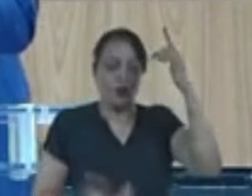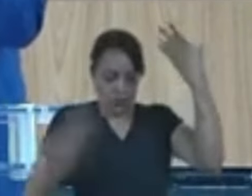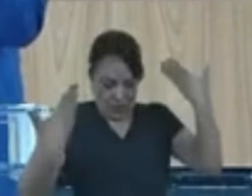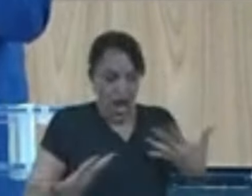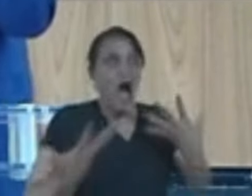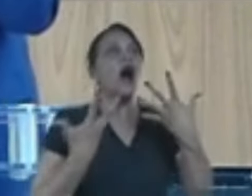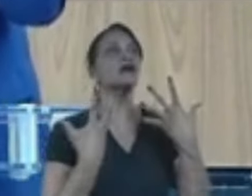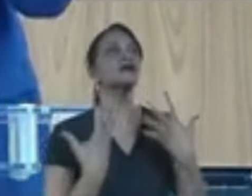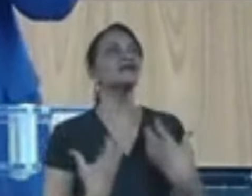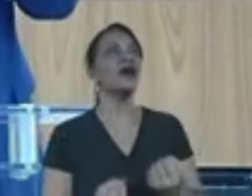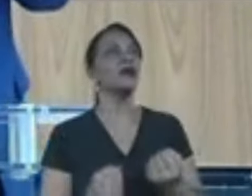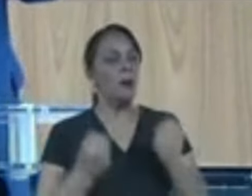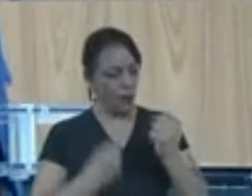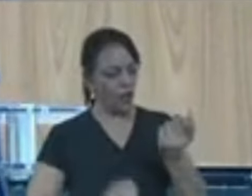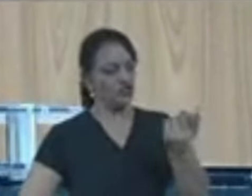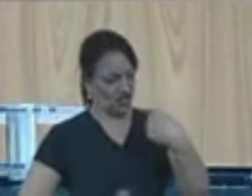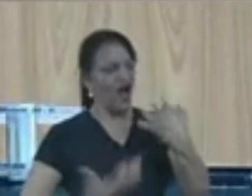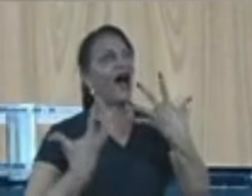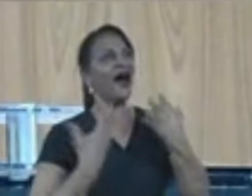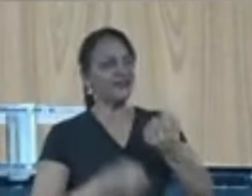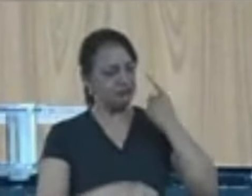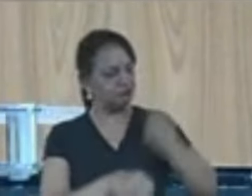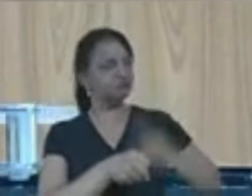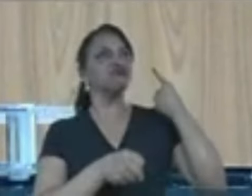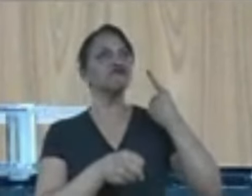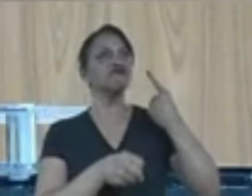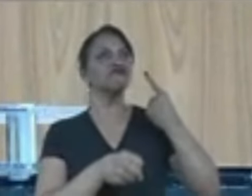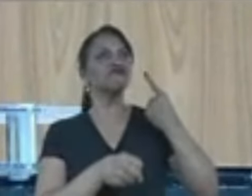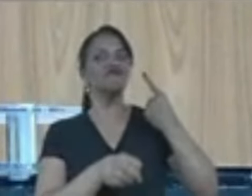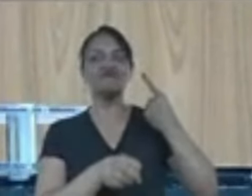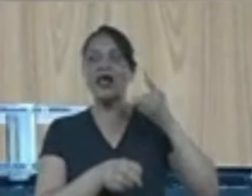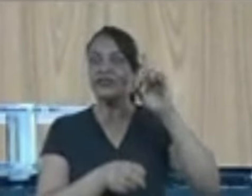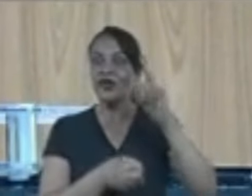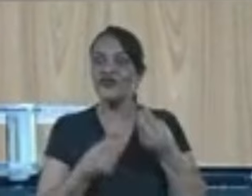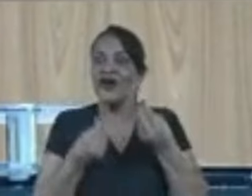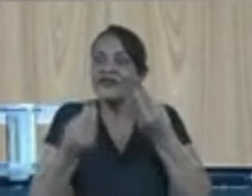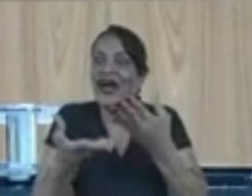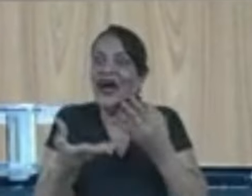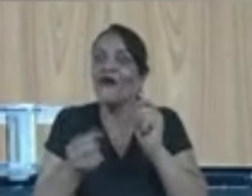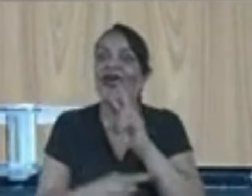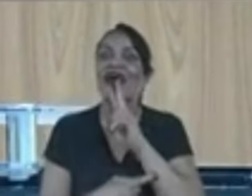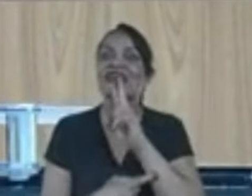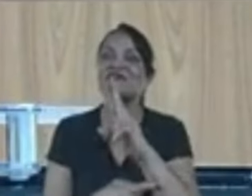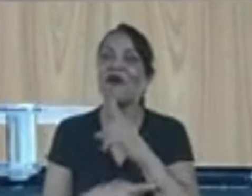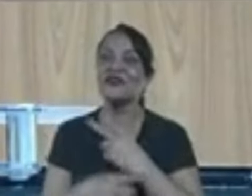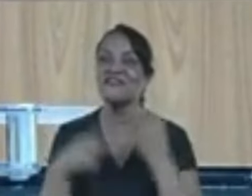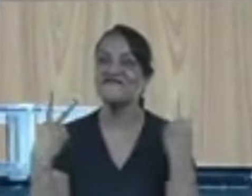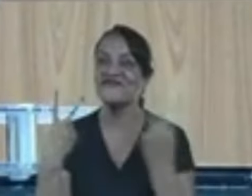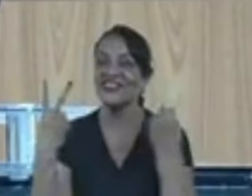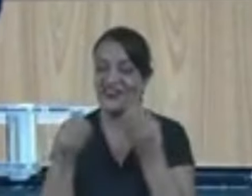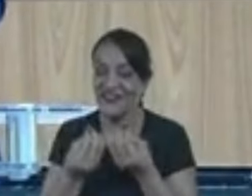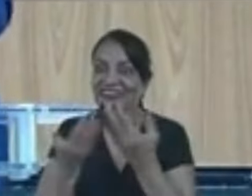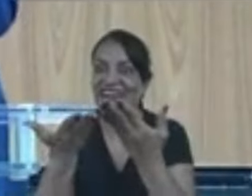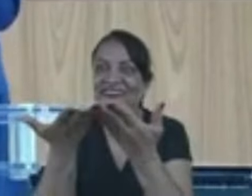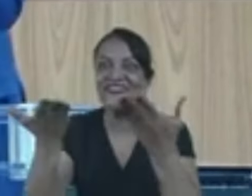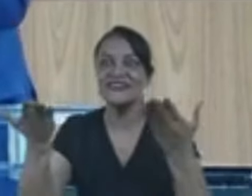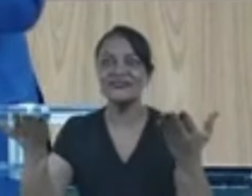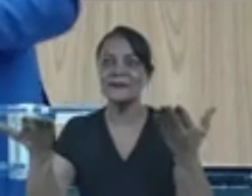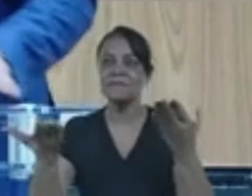vá na direção, porque Deus sempre tem uma resposta de vitória para você. Deus sempre